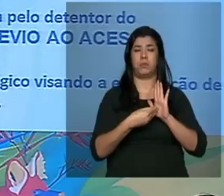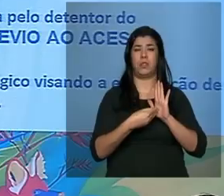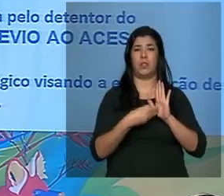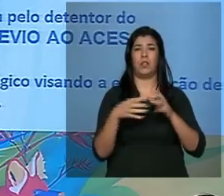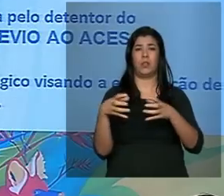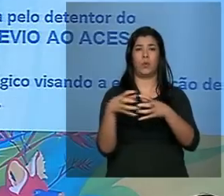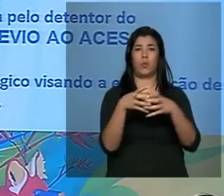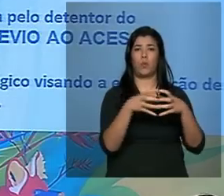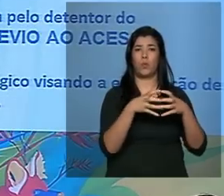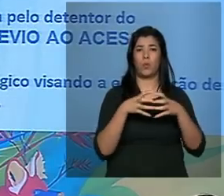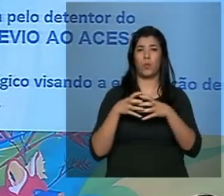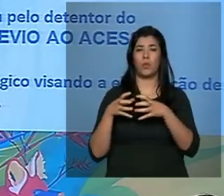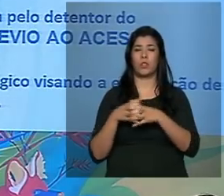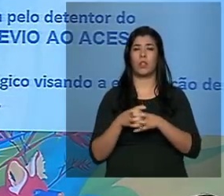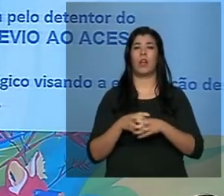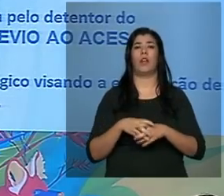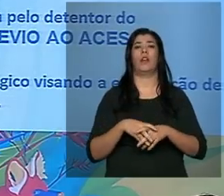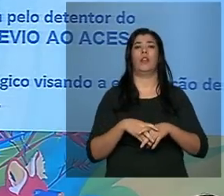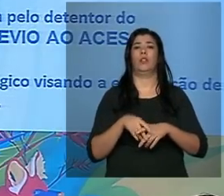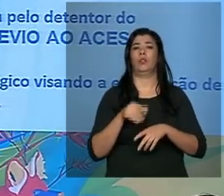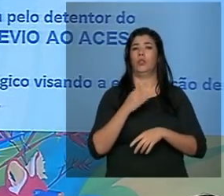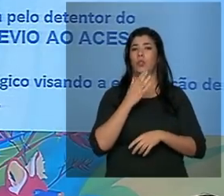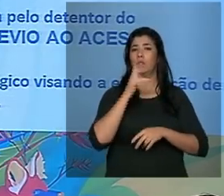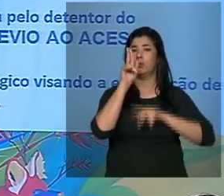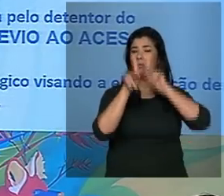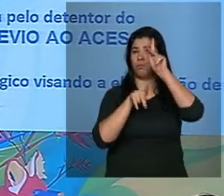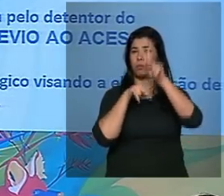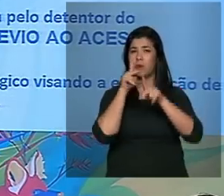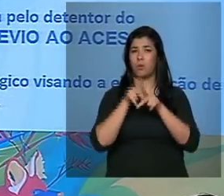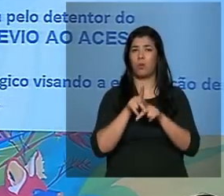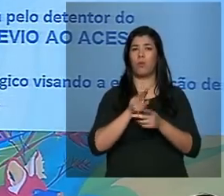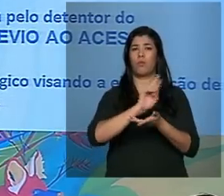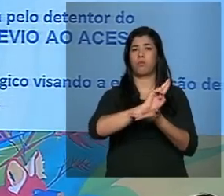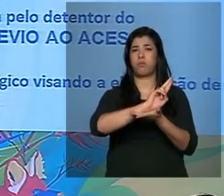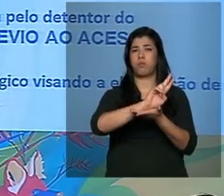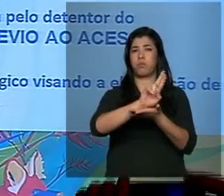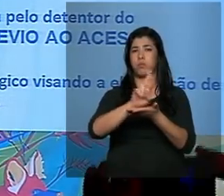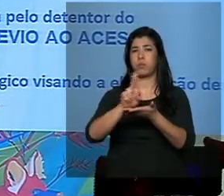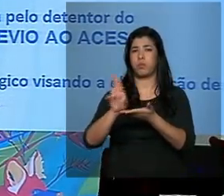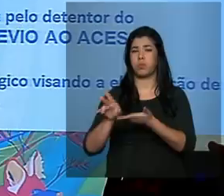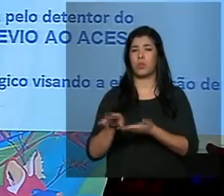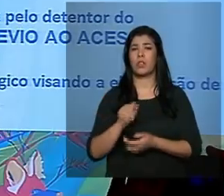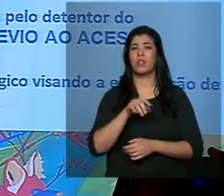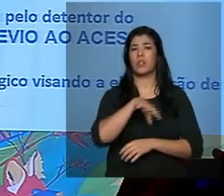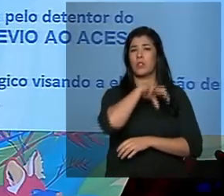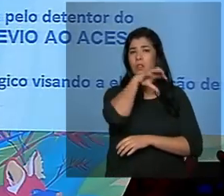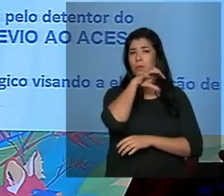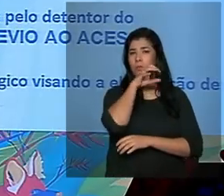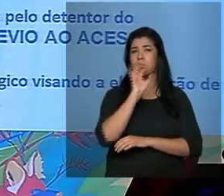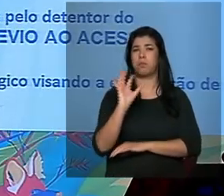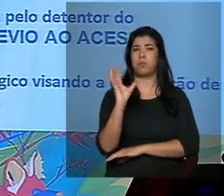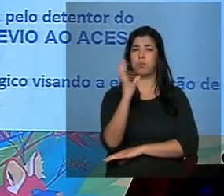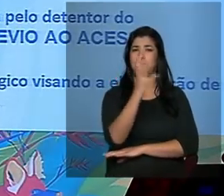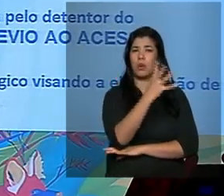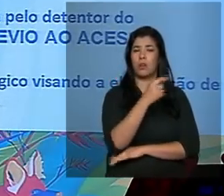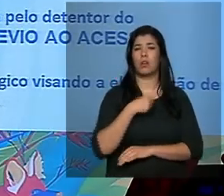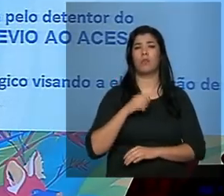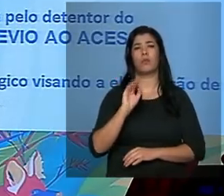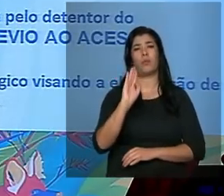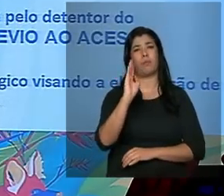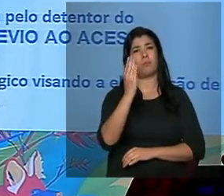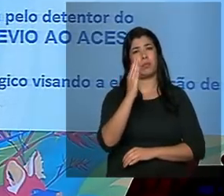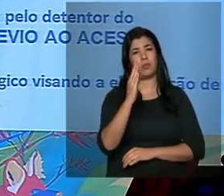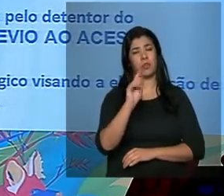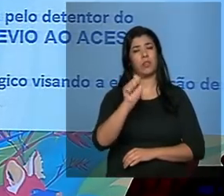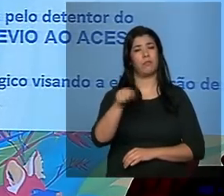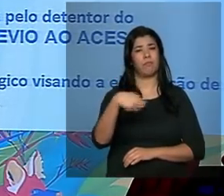comunidades tradicionais, traz a cultura, ou seja, a diversidade, a riqueza da nossa diversidade, que não é só biológica, traduzida no